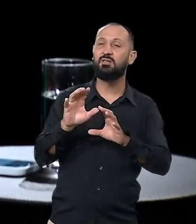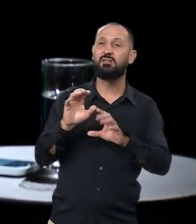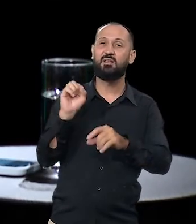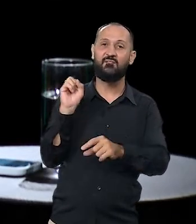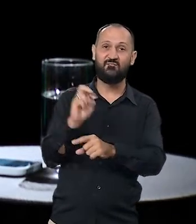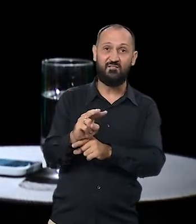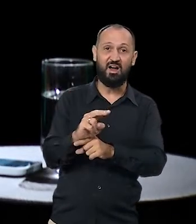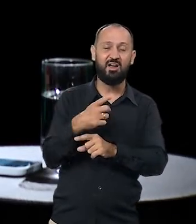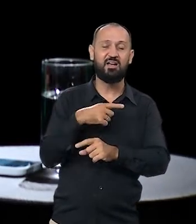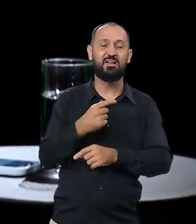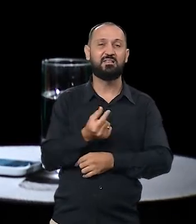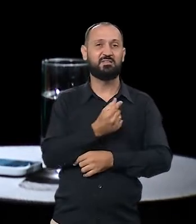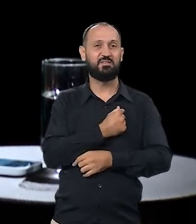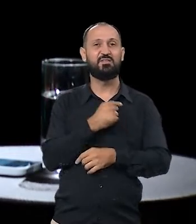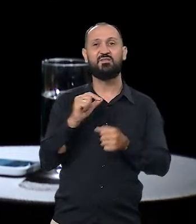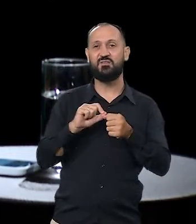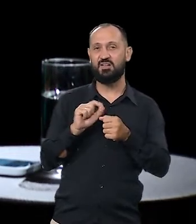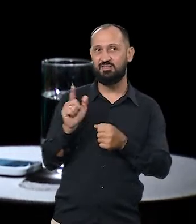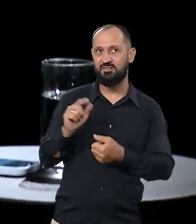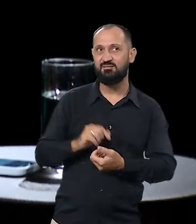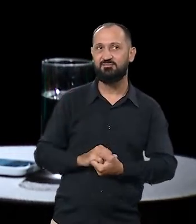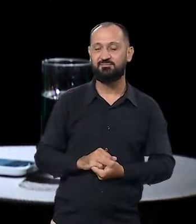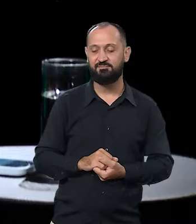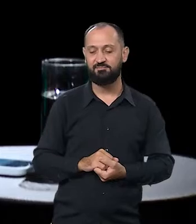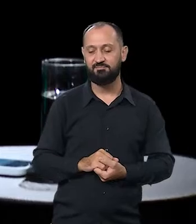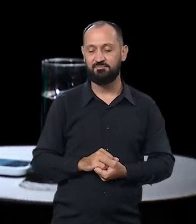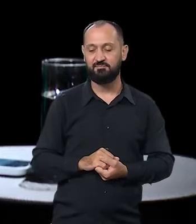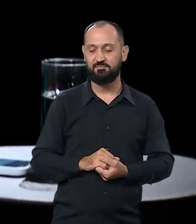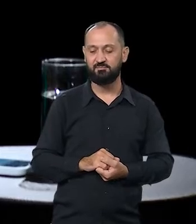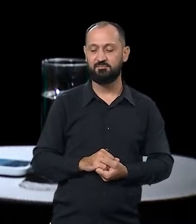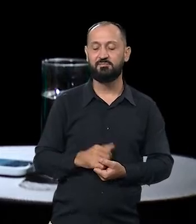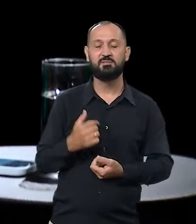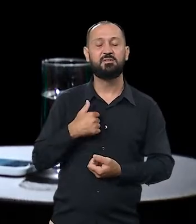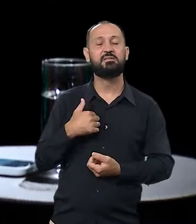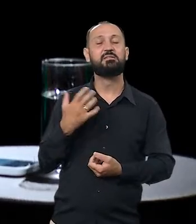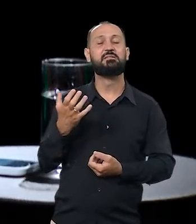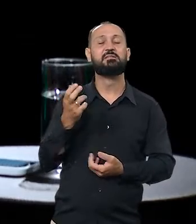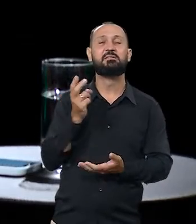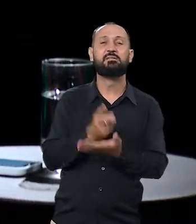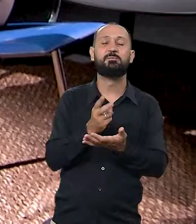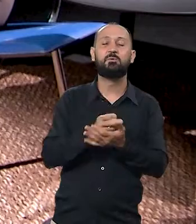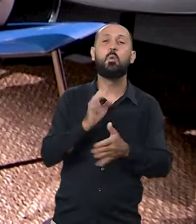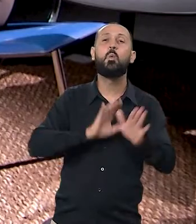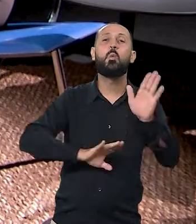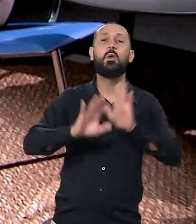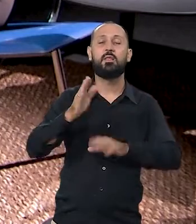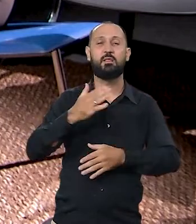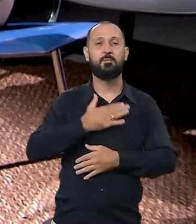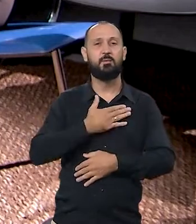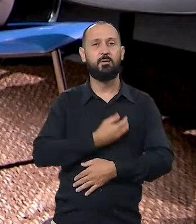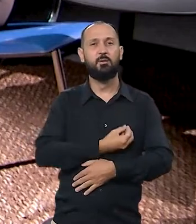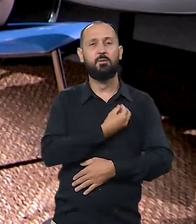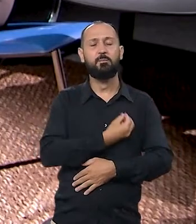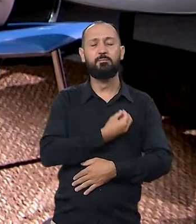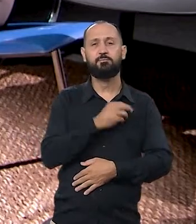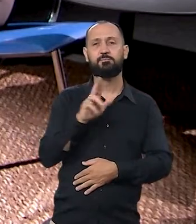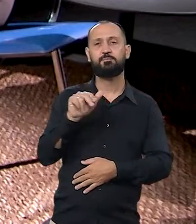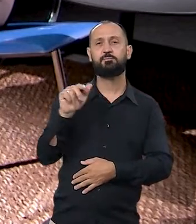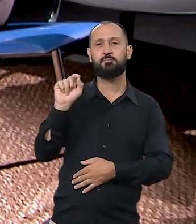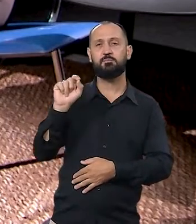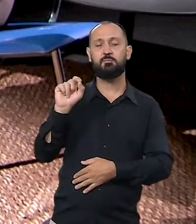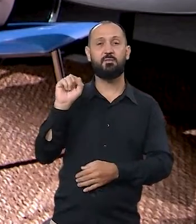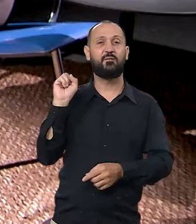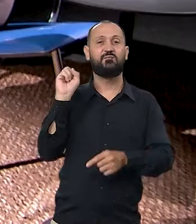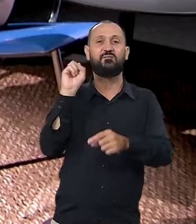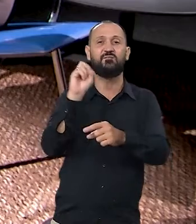por conta da projeção que um cargo de segurança pública te gerou, por exemplo? Uma coisa que eu sempre procurei cuidar